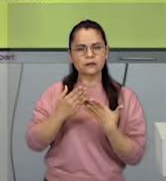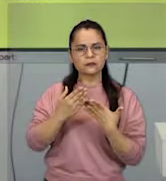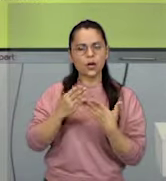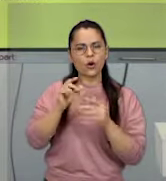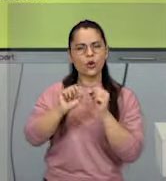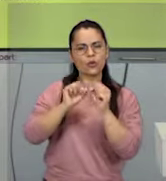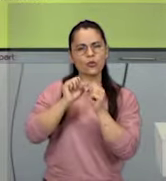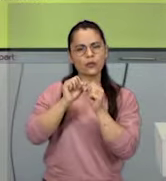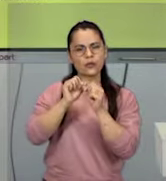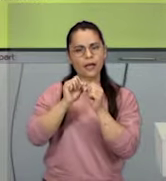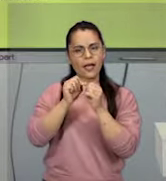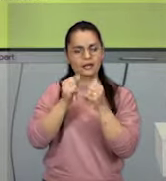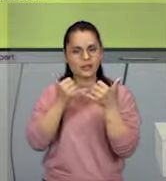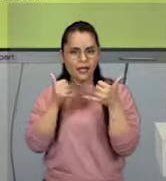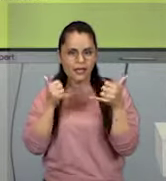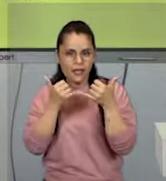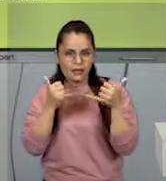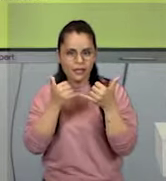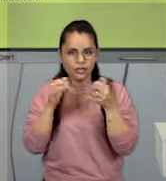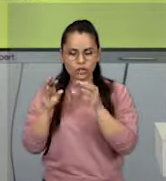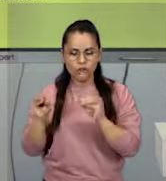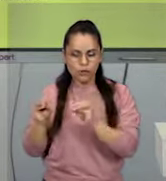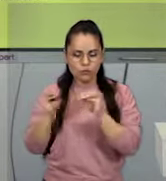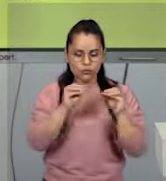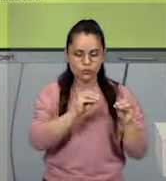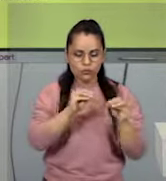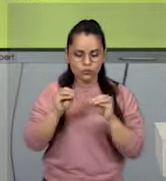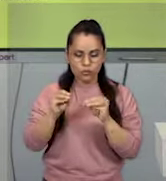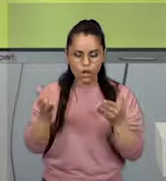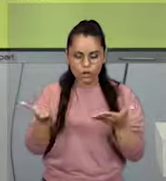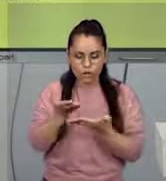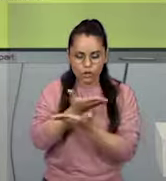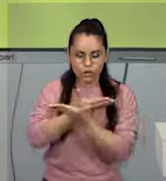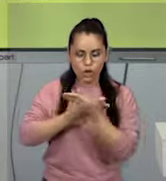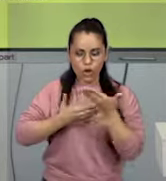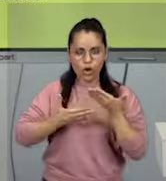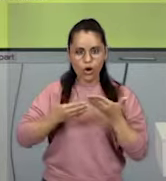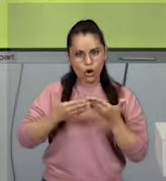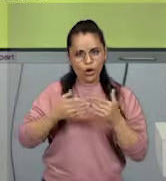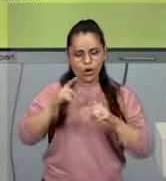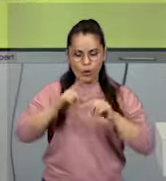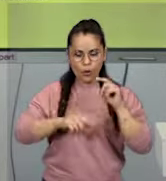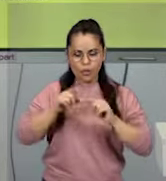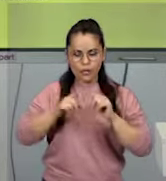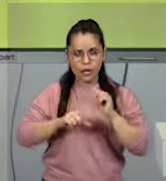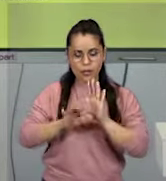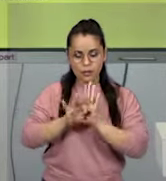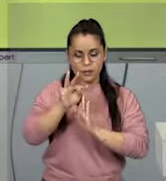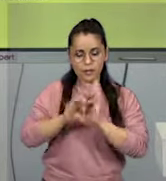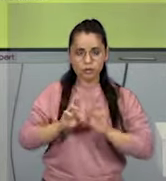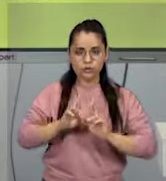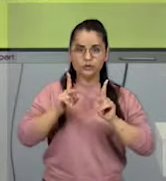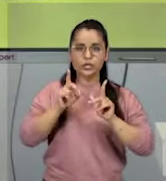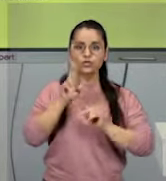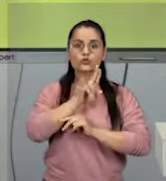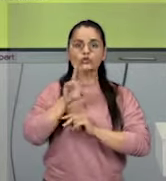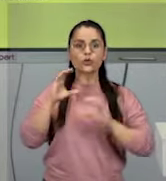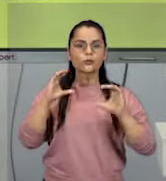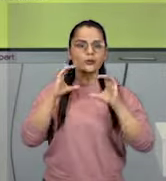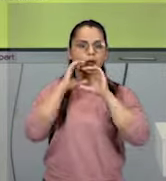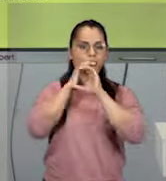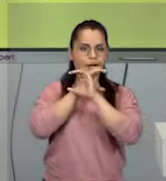essa energia que é transferida entre dois corpos com a temperatura diferente nova chamar assim de calor a